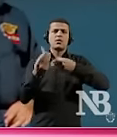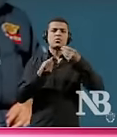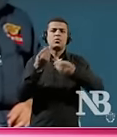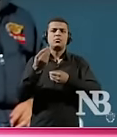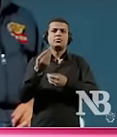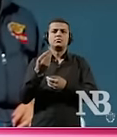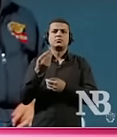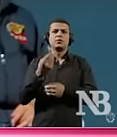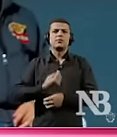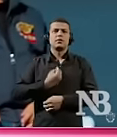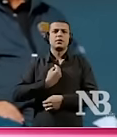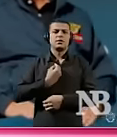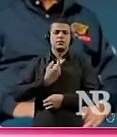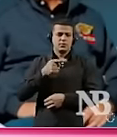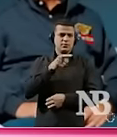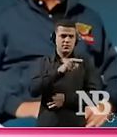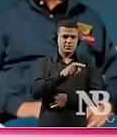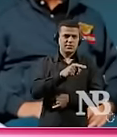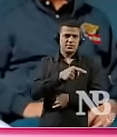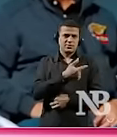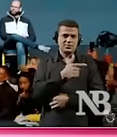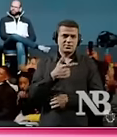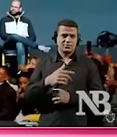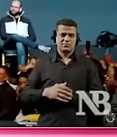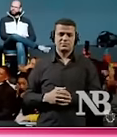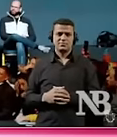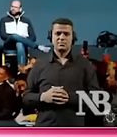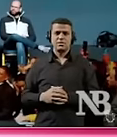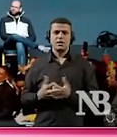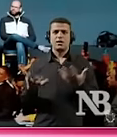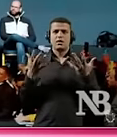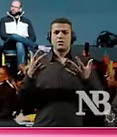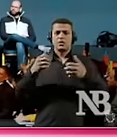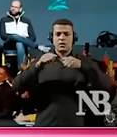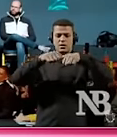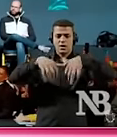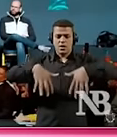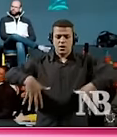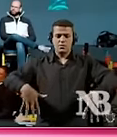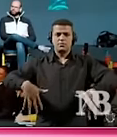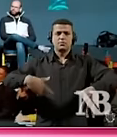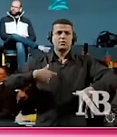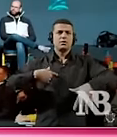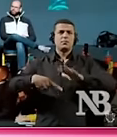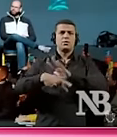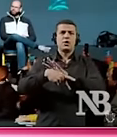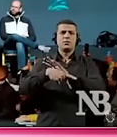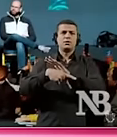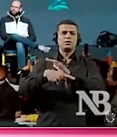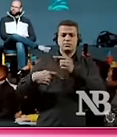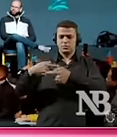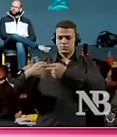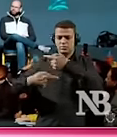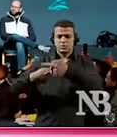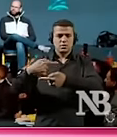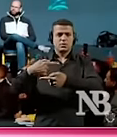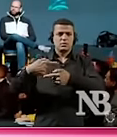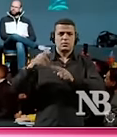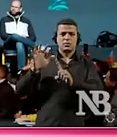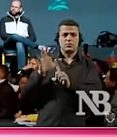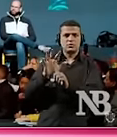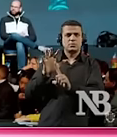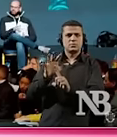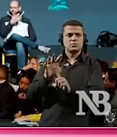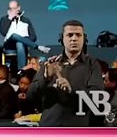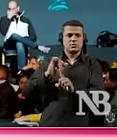deixaria de existir? Você, certo? E eu quero mostrar a árvore de influência, né? Pensa que você é uma pessoa e